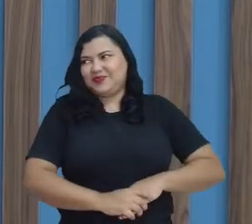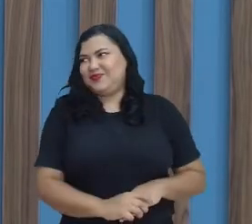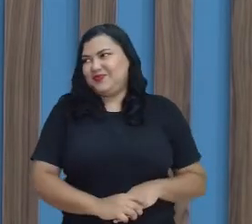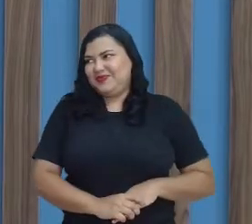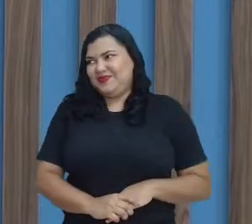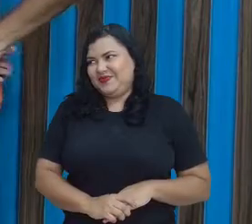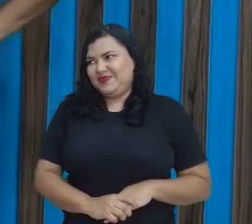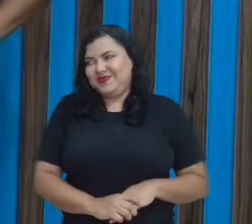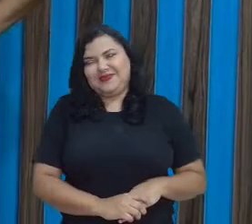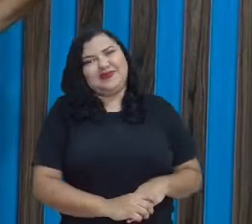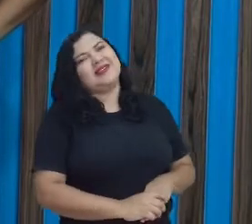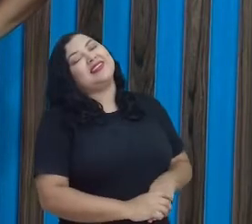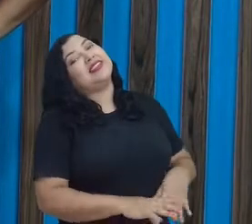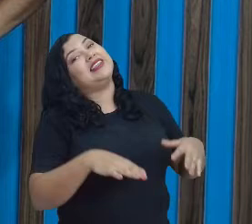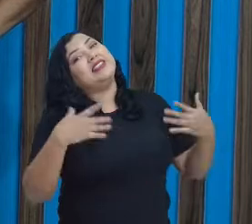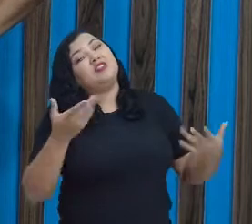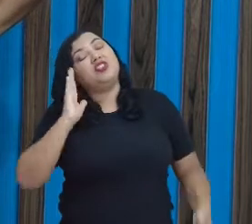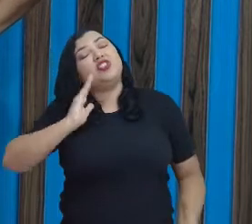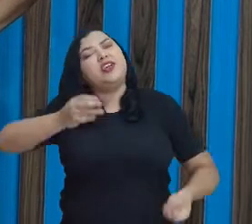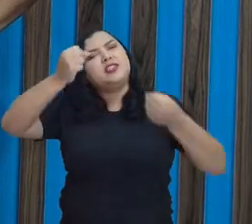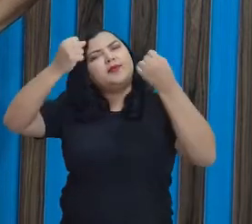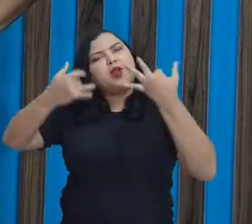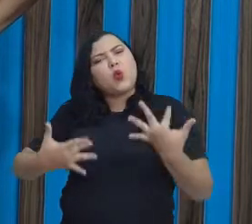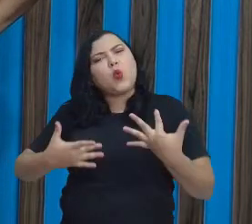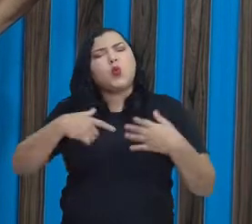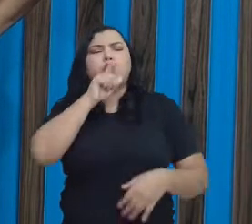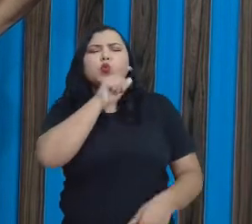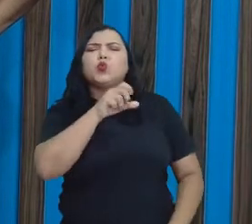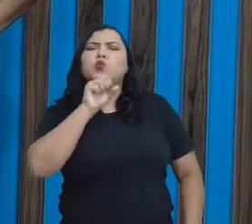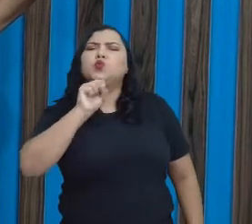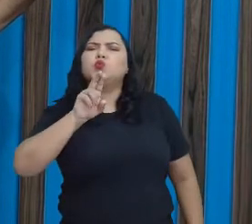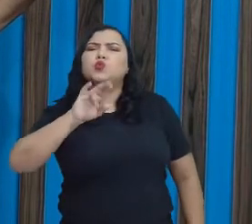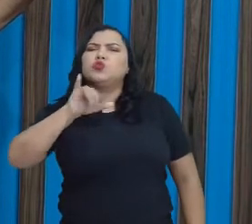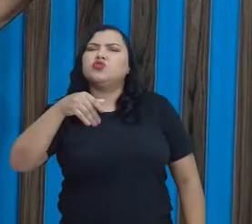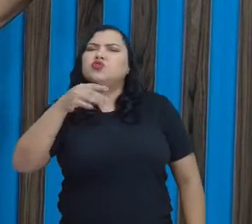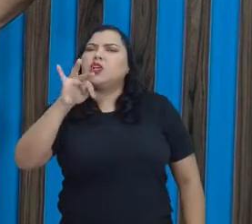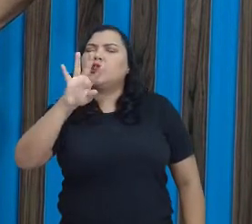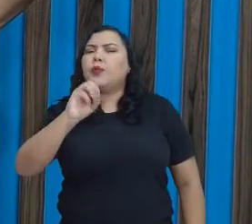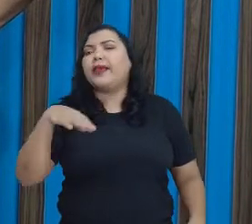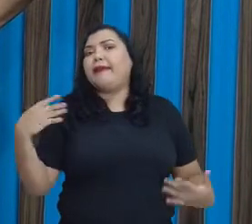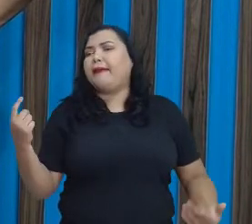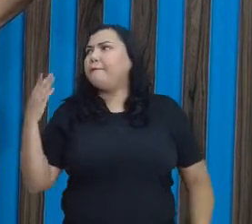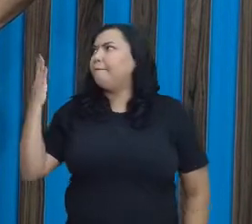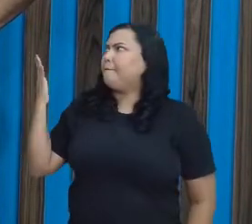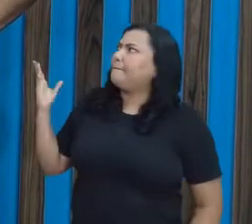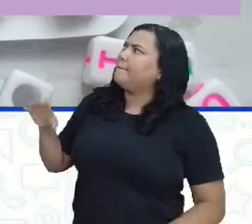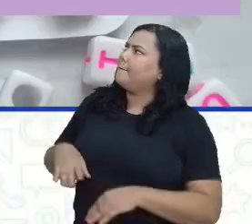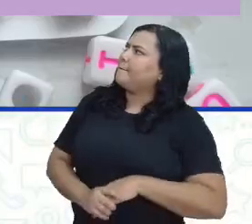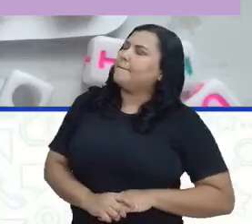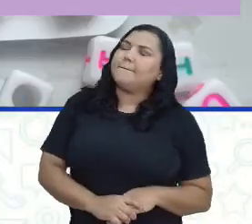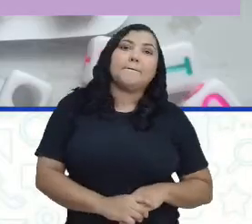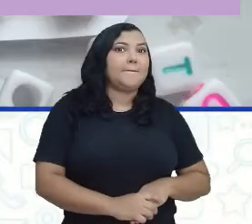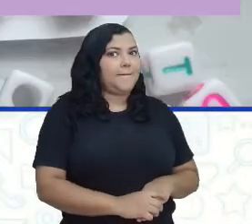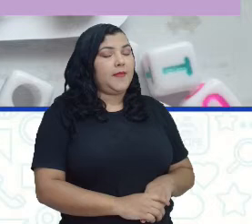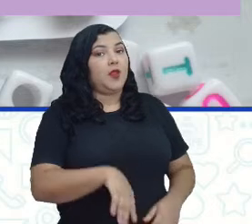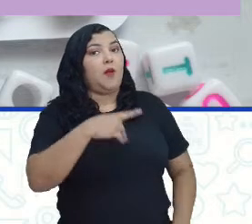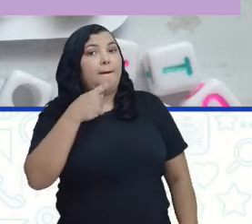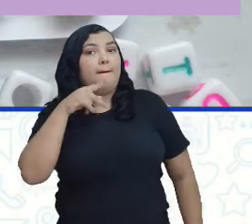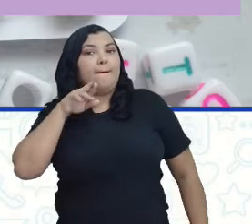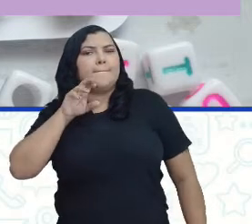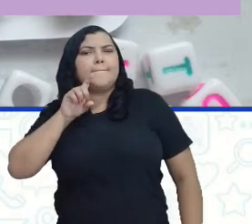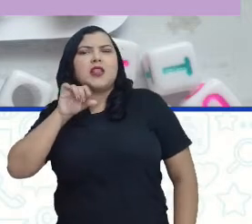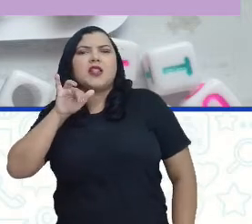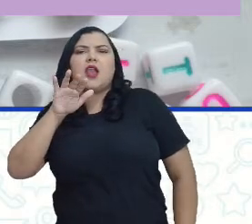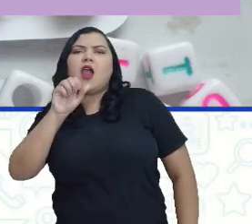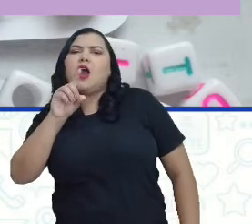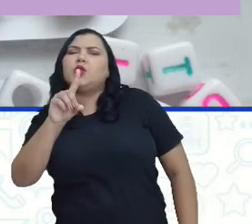ó, a gente já falou sobre o sujeito, mas e o predicado? O predicado é tudo aquilo que se